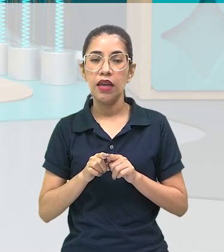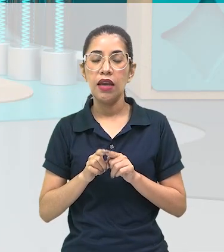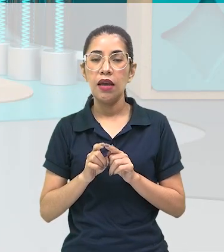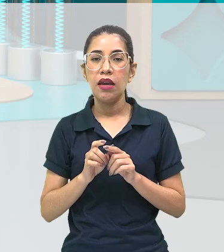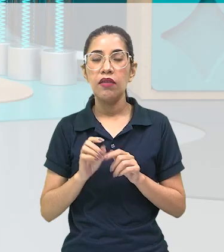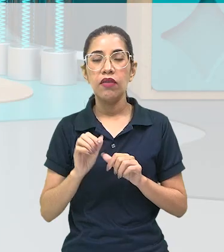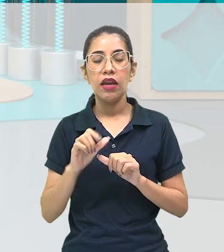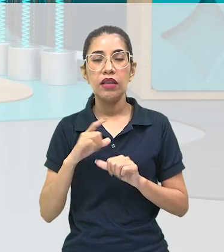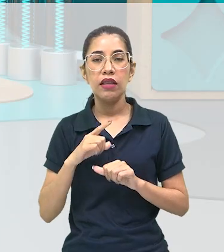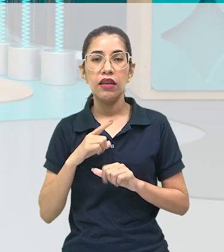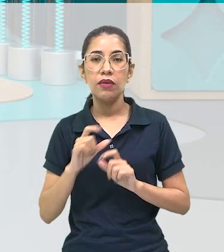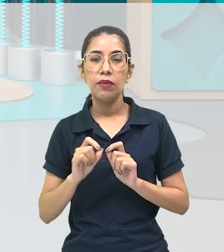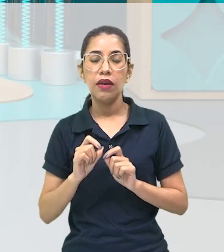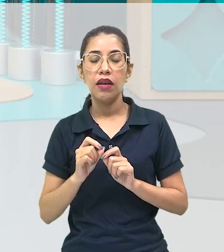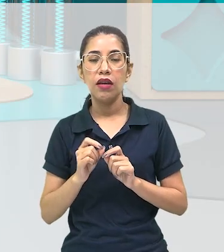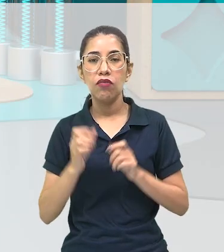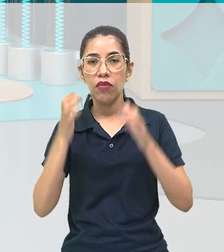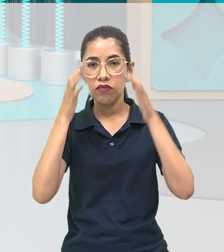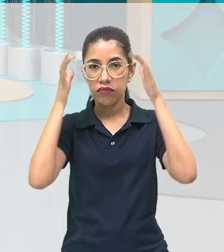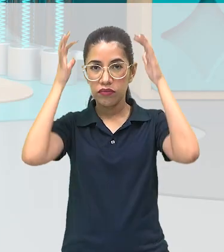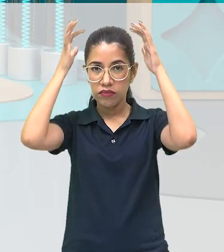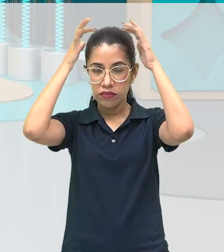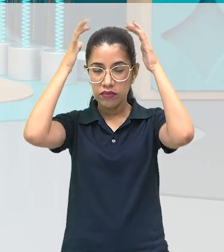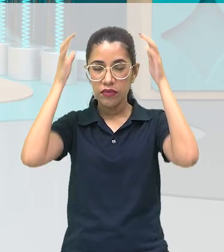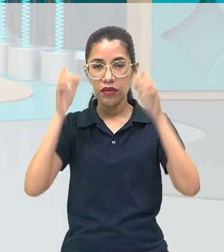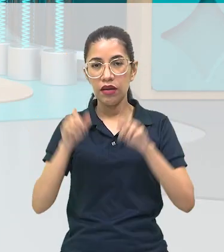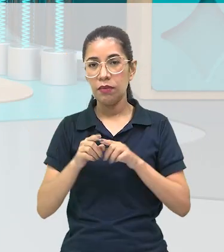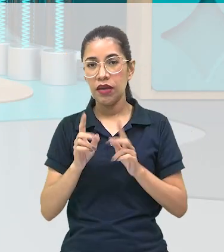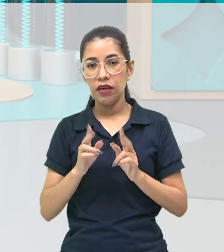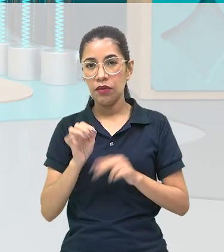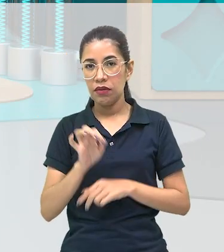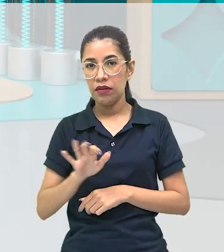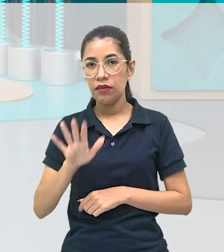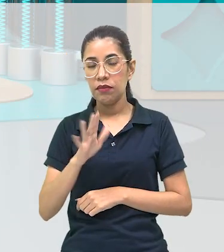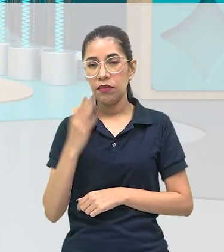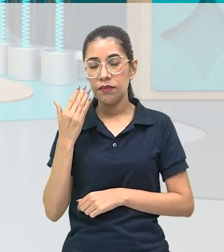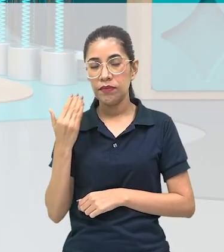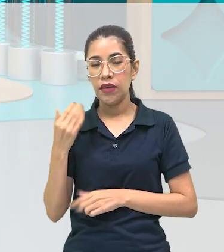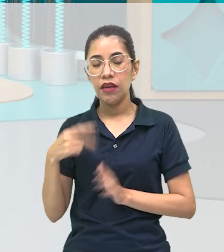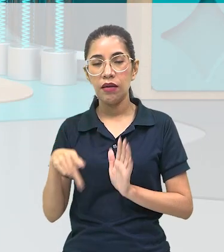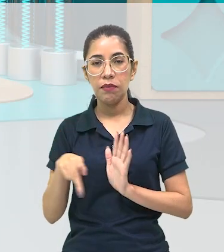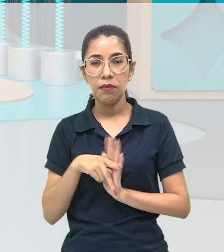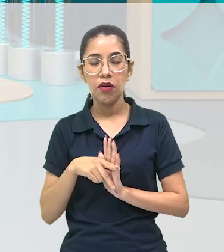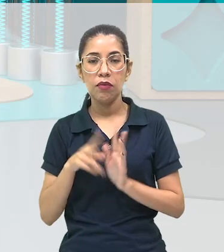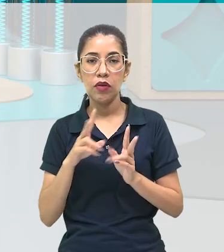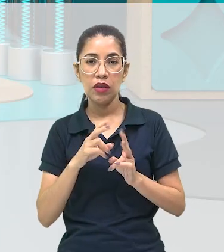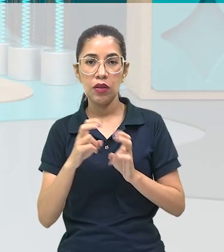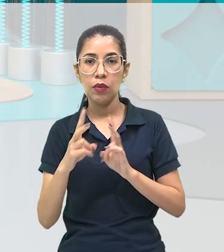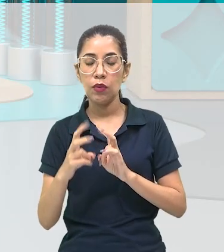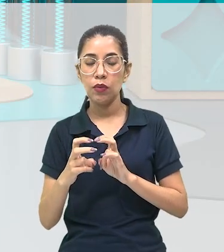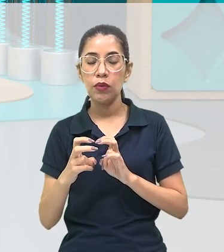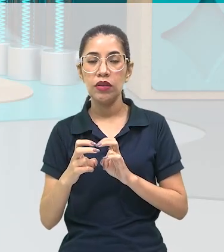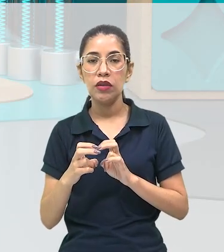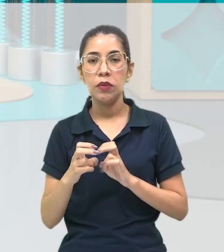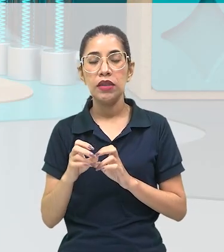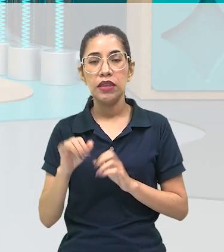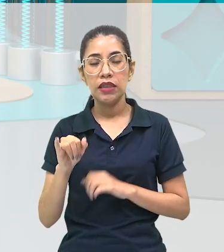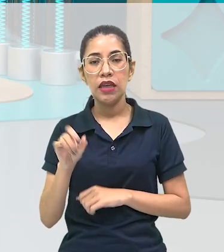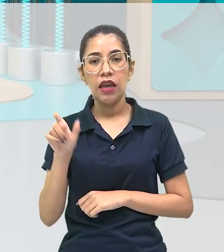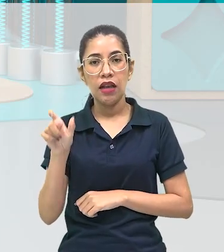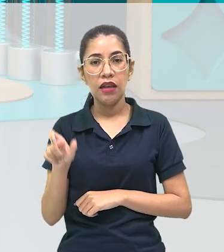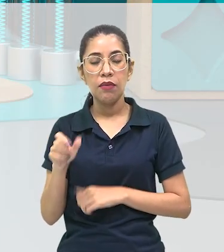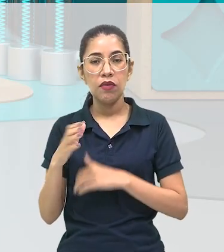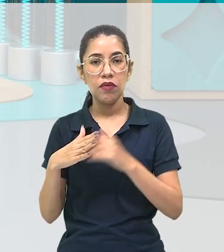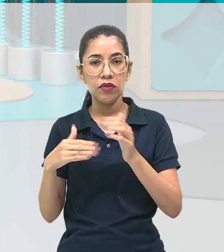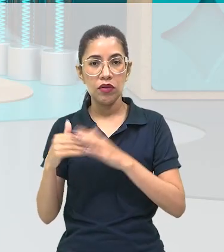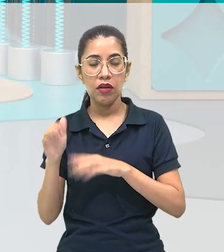e vão fazendo esses coques aí, porque é um sinal de luta. Enquanto eles são lutadores, eles